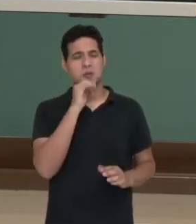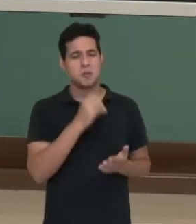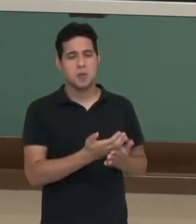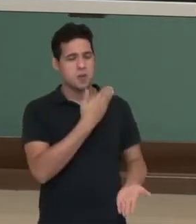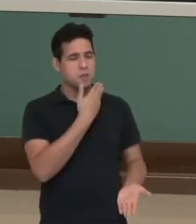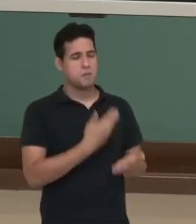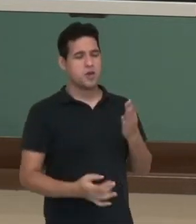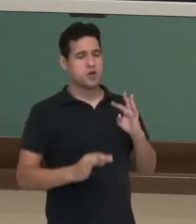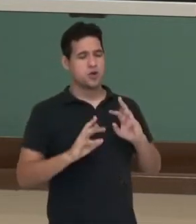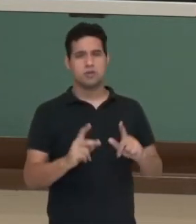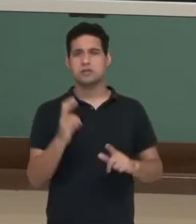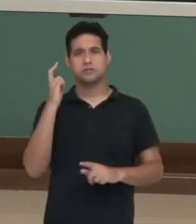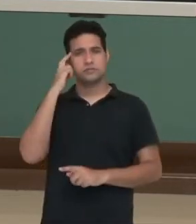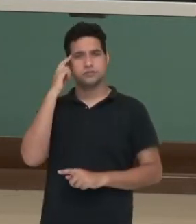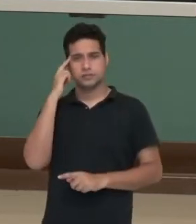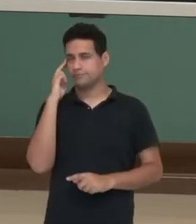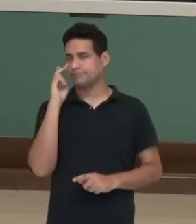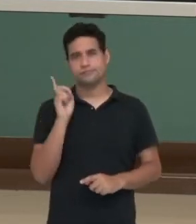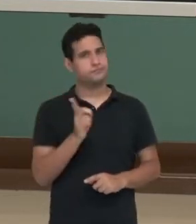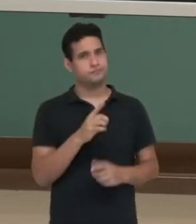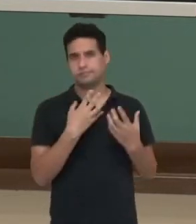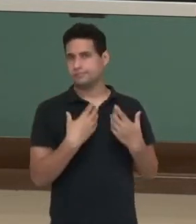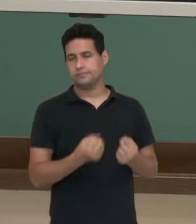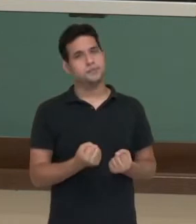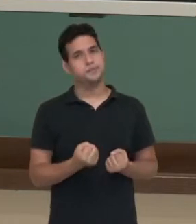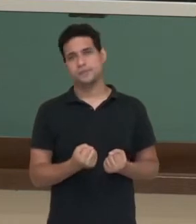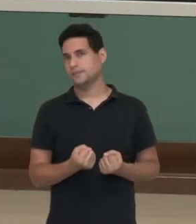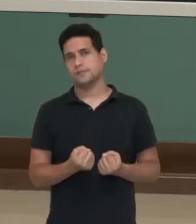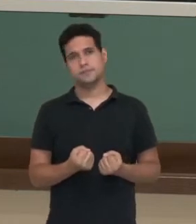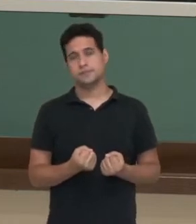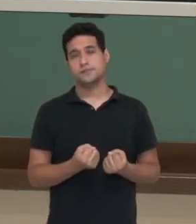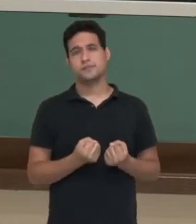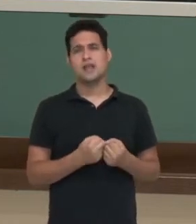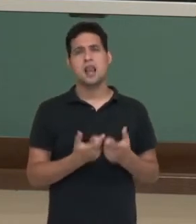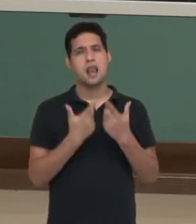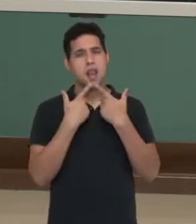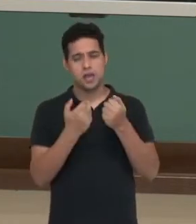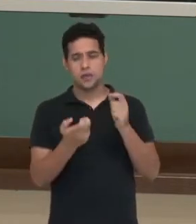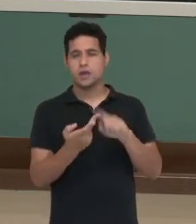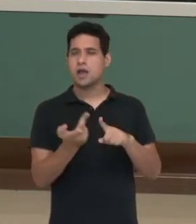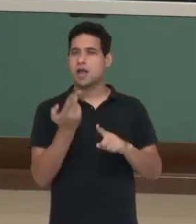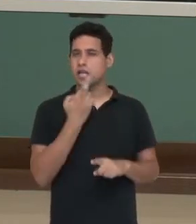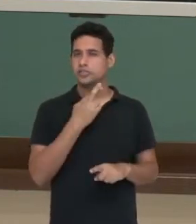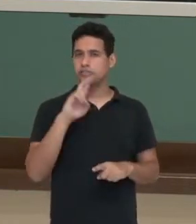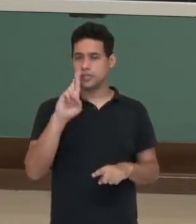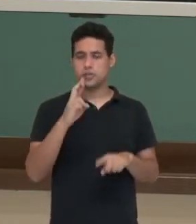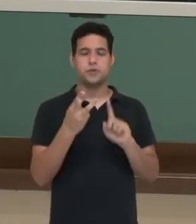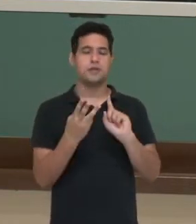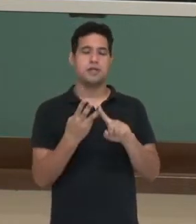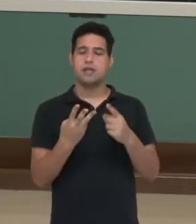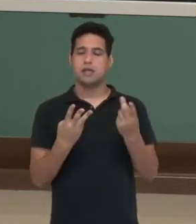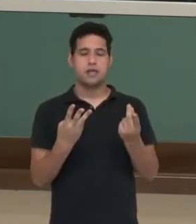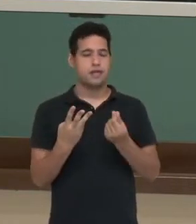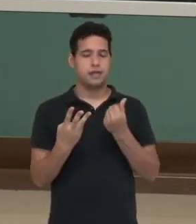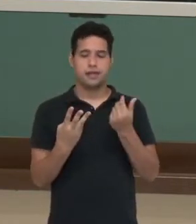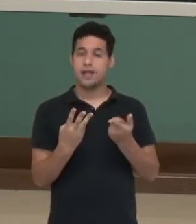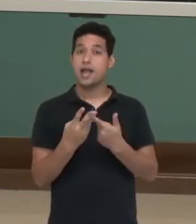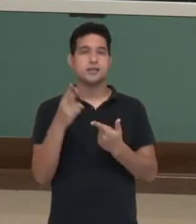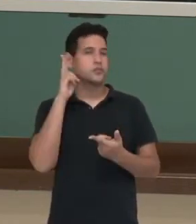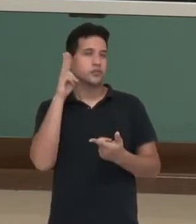a sua cultura de origem, toda a sua cultura materna. A língua, a religião,